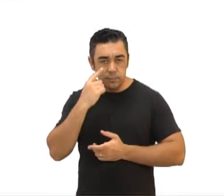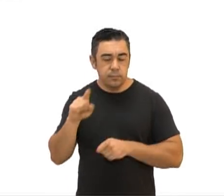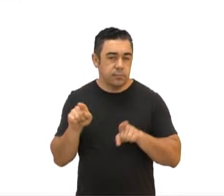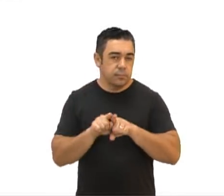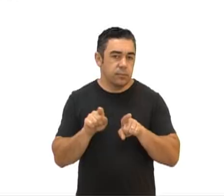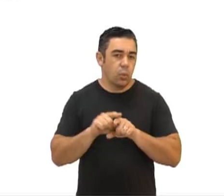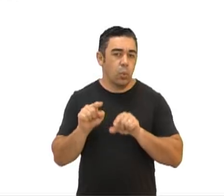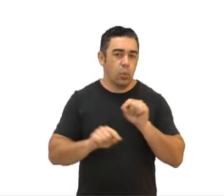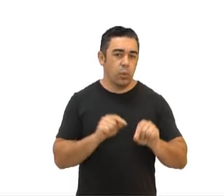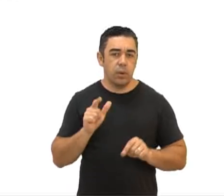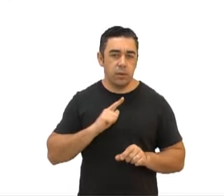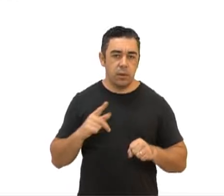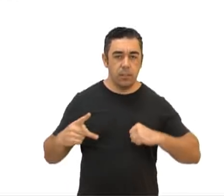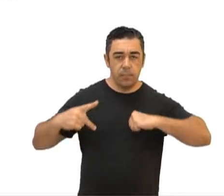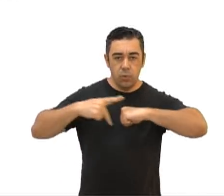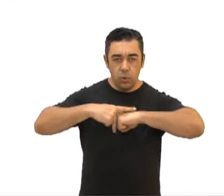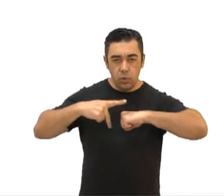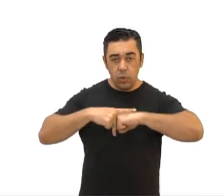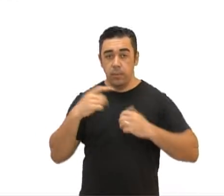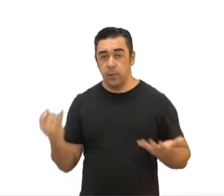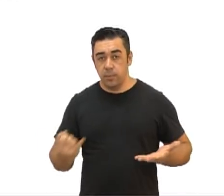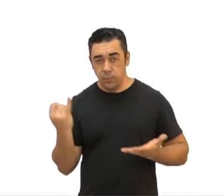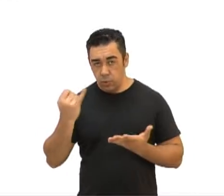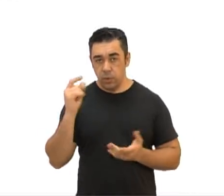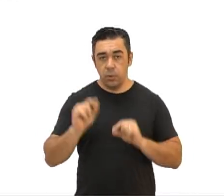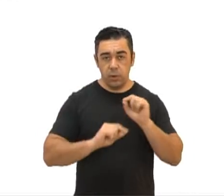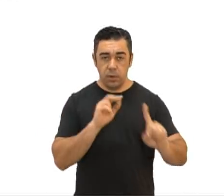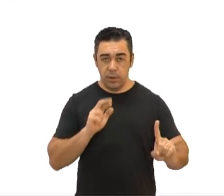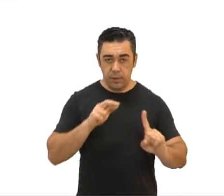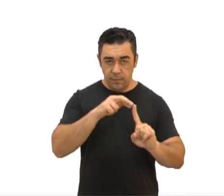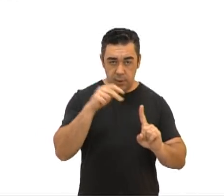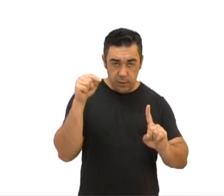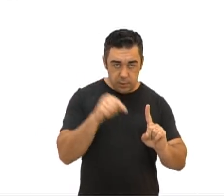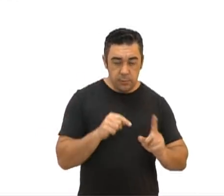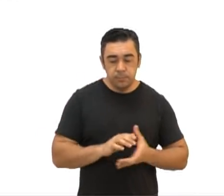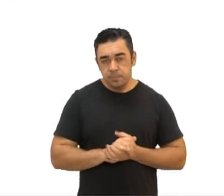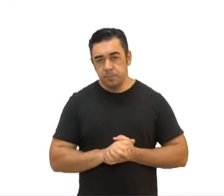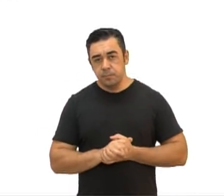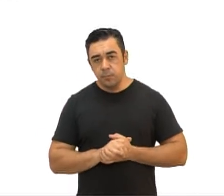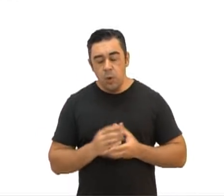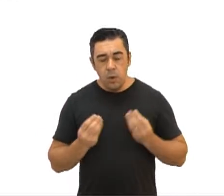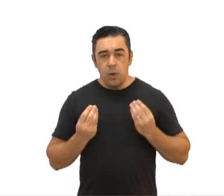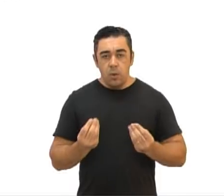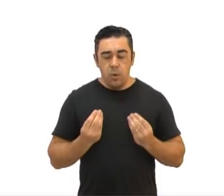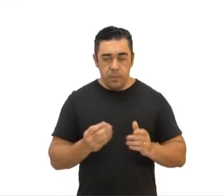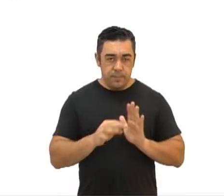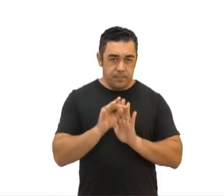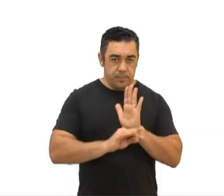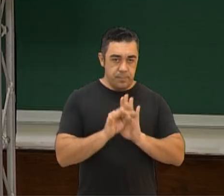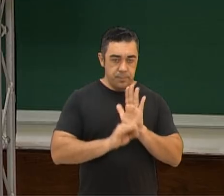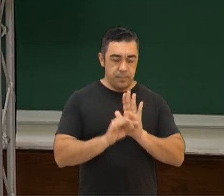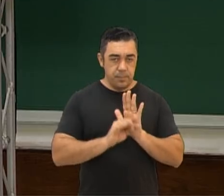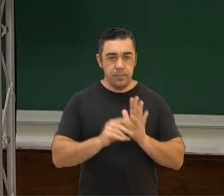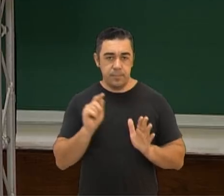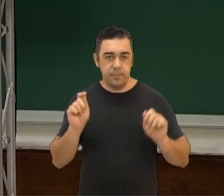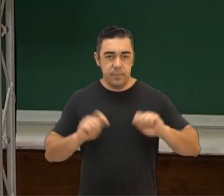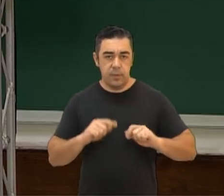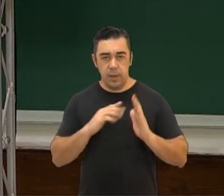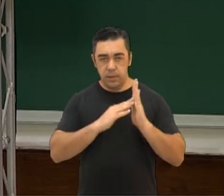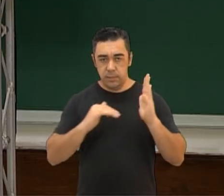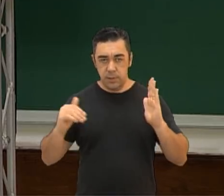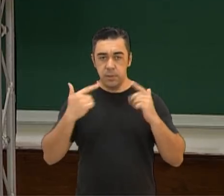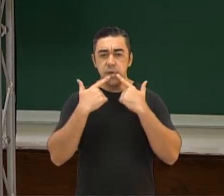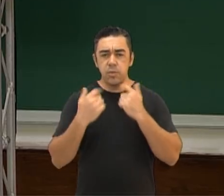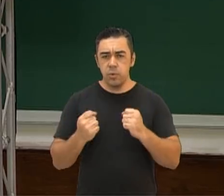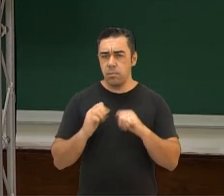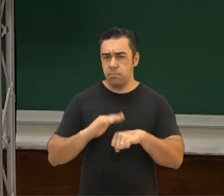dos pronomes e a sua importância no processo de referenciação, né? Como que a gente torna os textos, do ponto de vista da estética